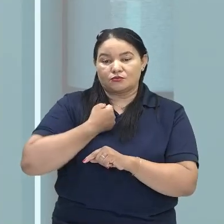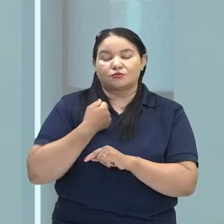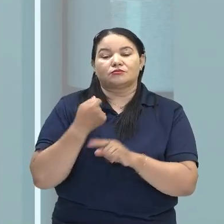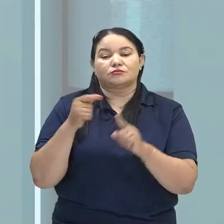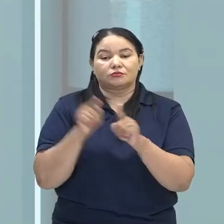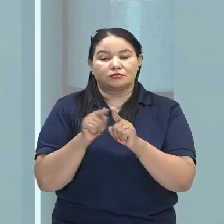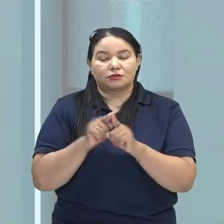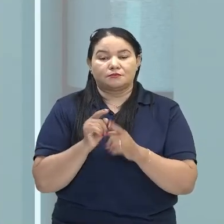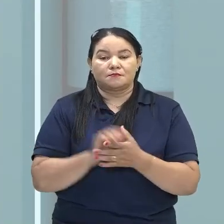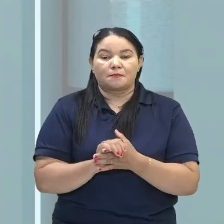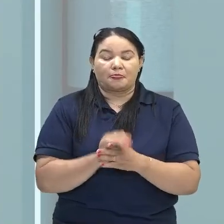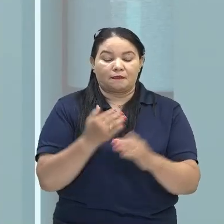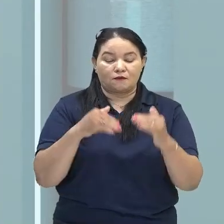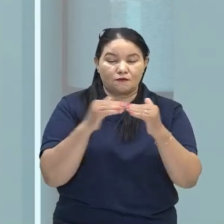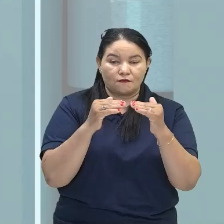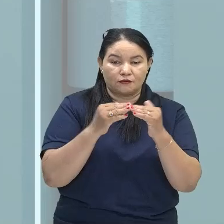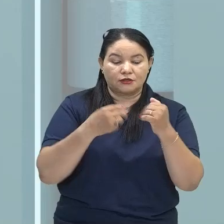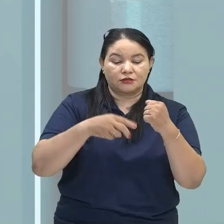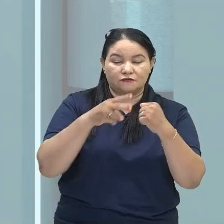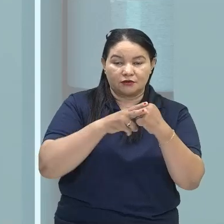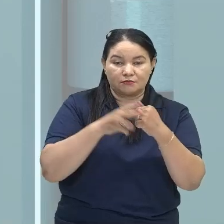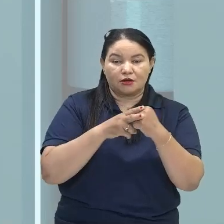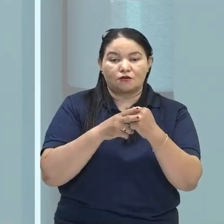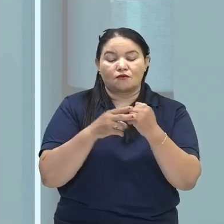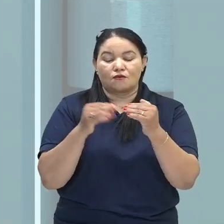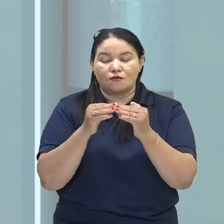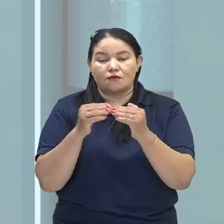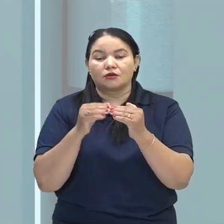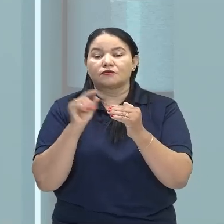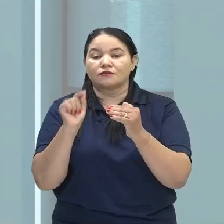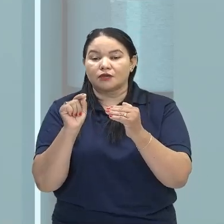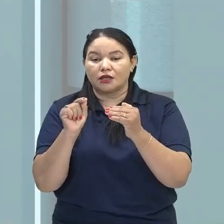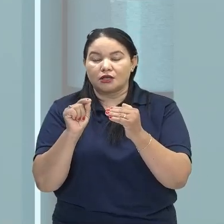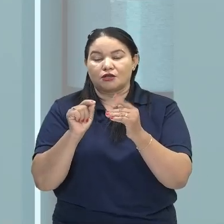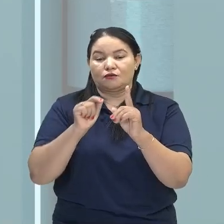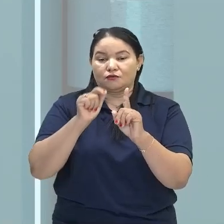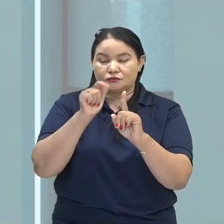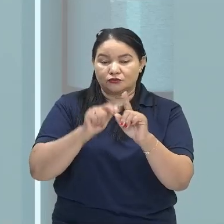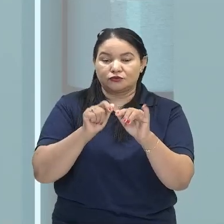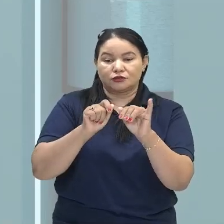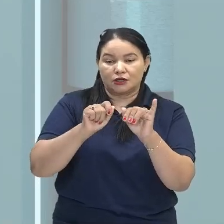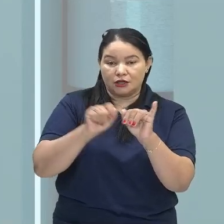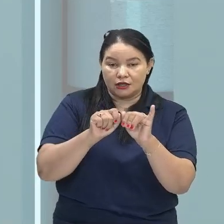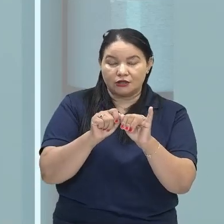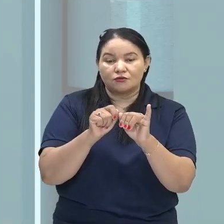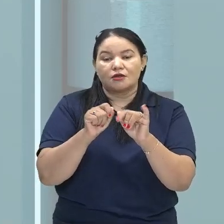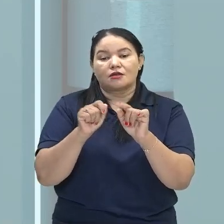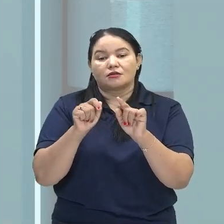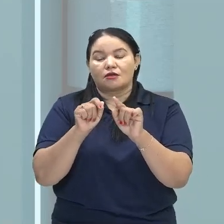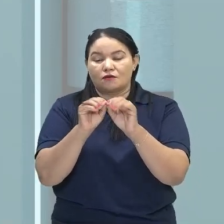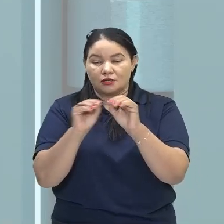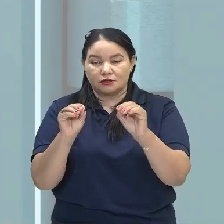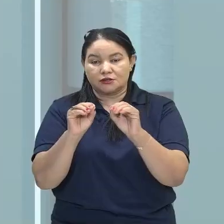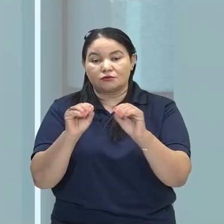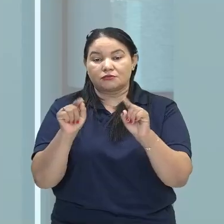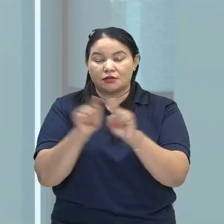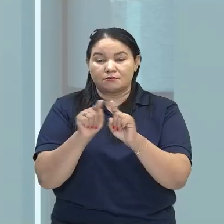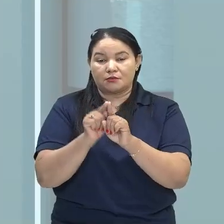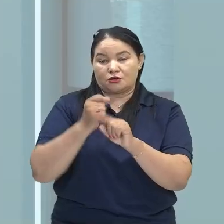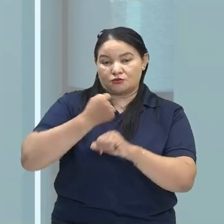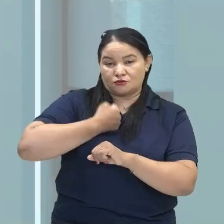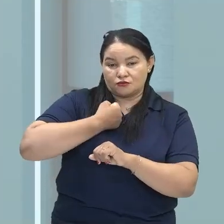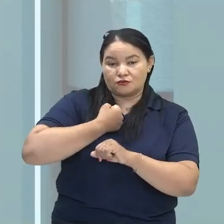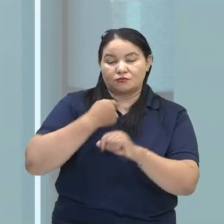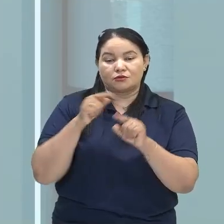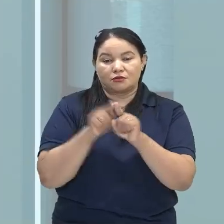Já a concordância verbal, o verbo concorda com quem? Com o sujeito da oração, certo? Em número